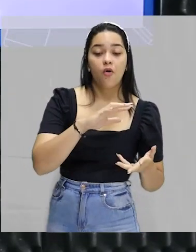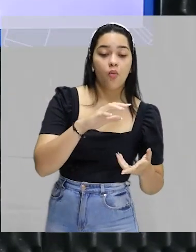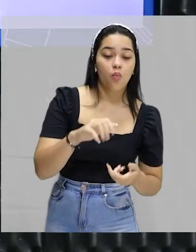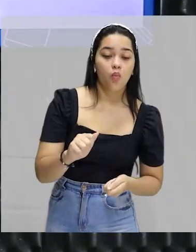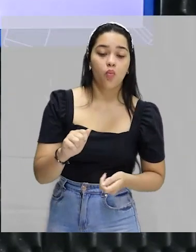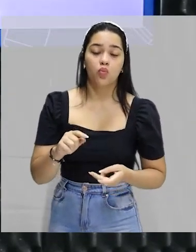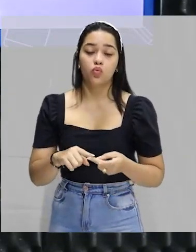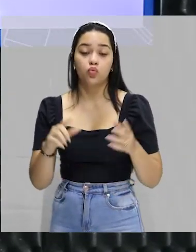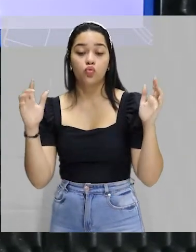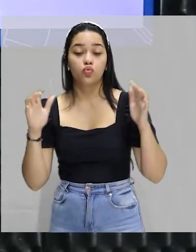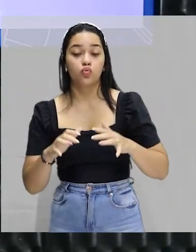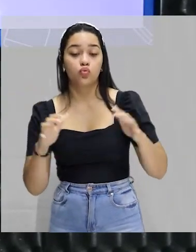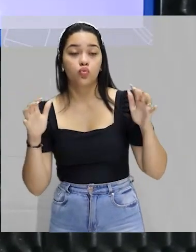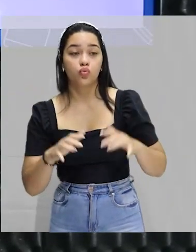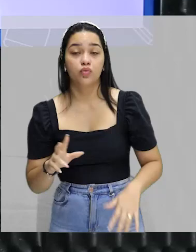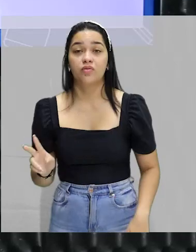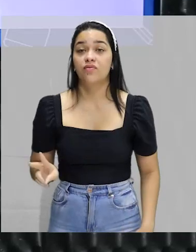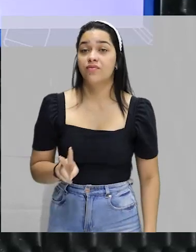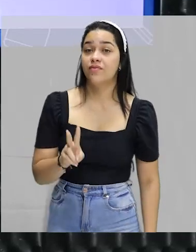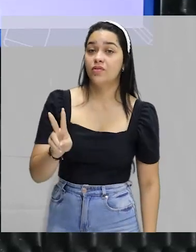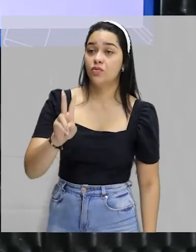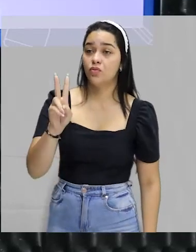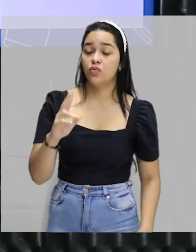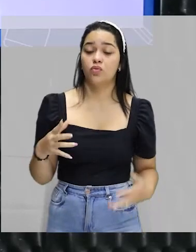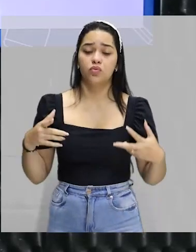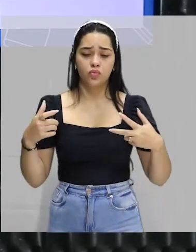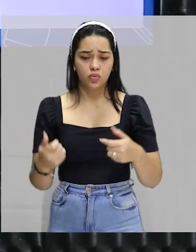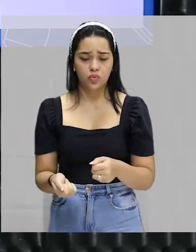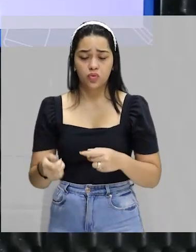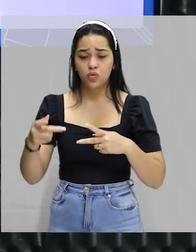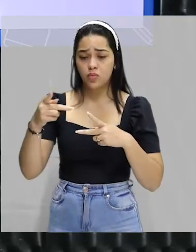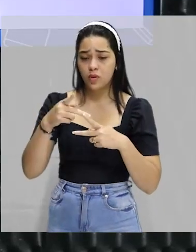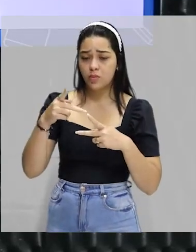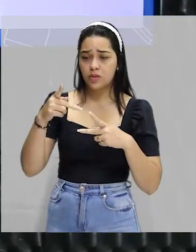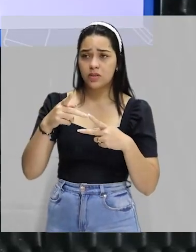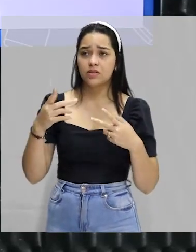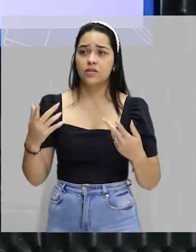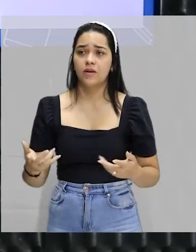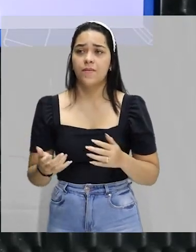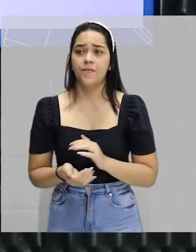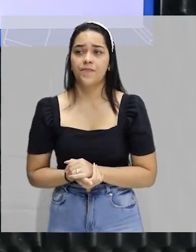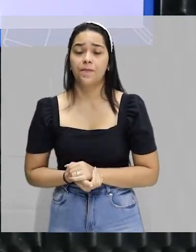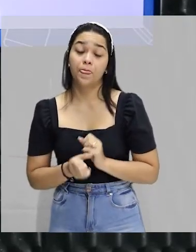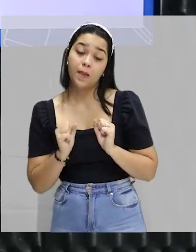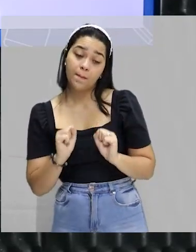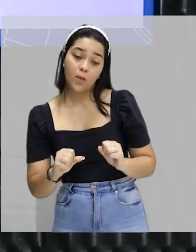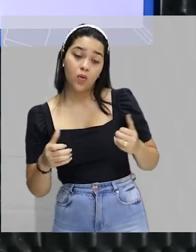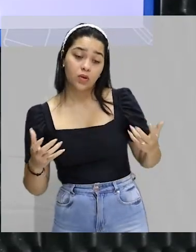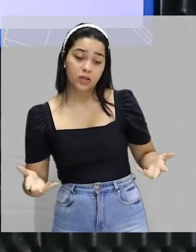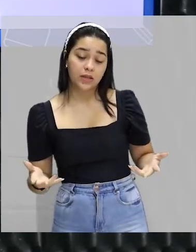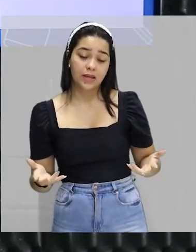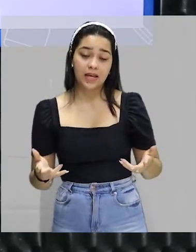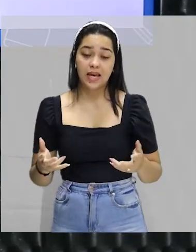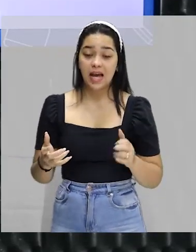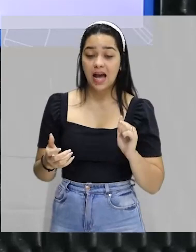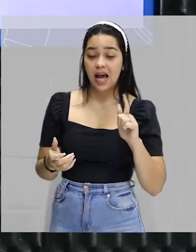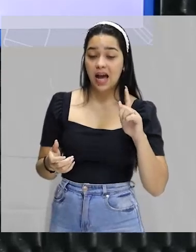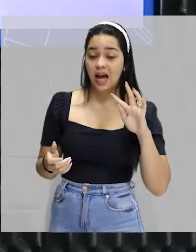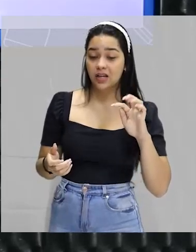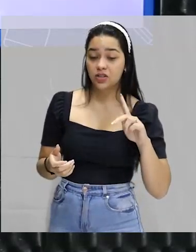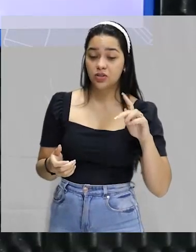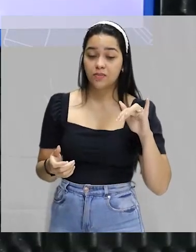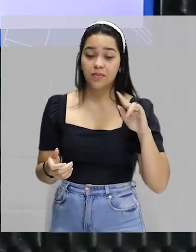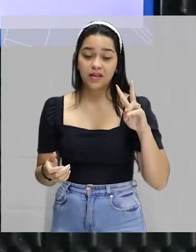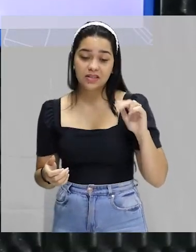humanidade, pela chuva e em virtudes. Todos com preposição. Então, pode ser agente da passiva,